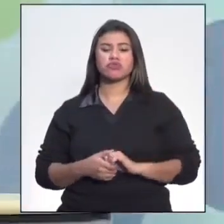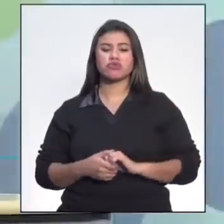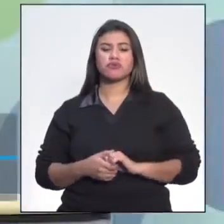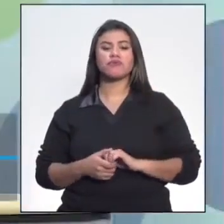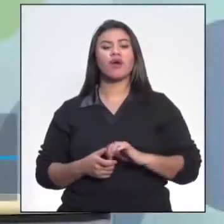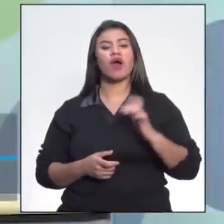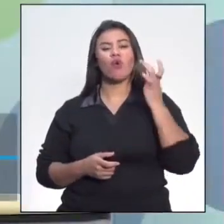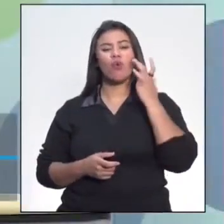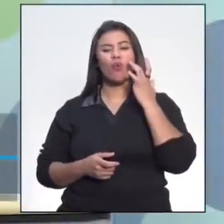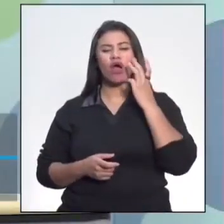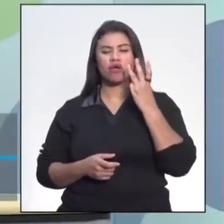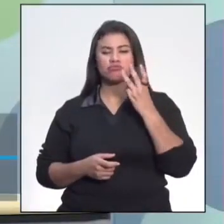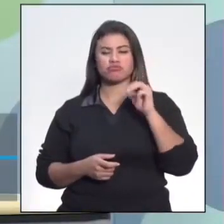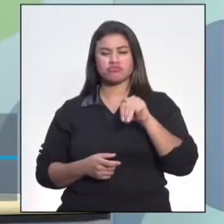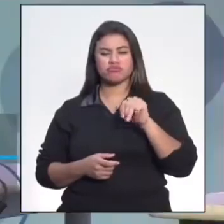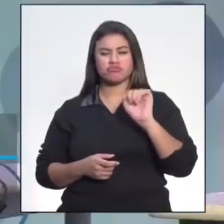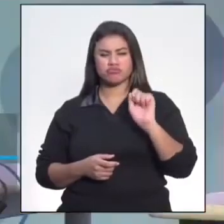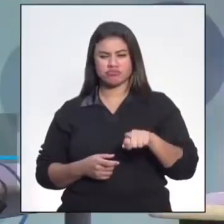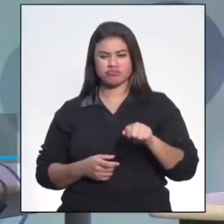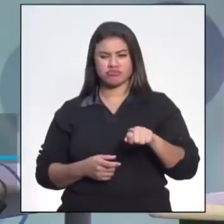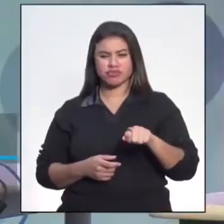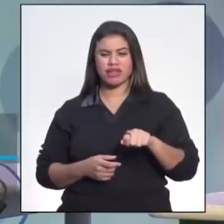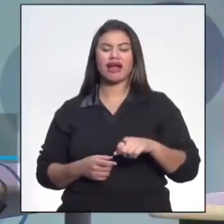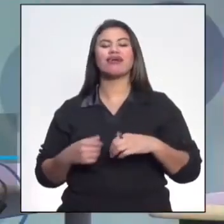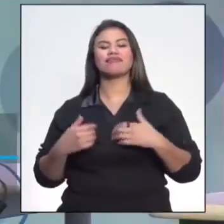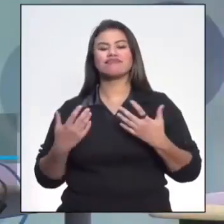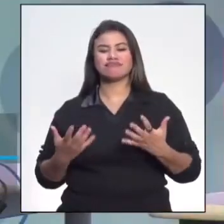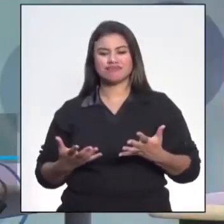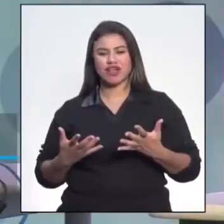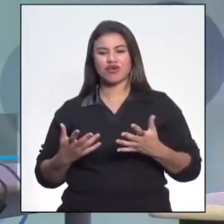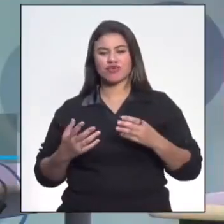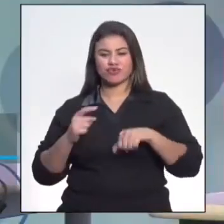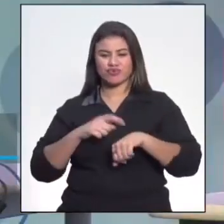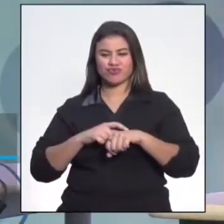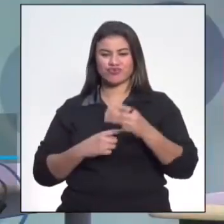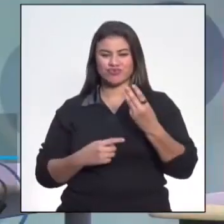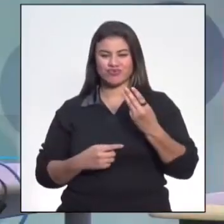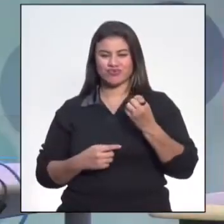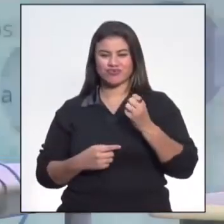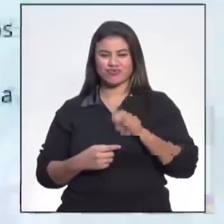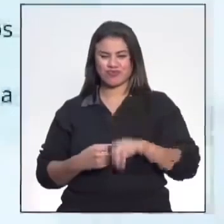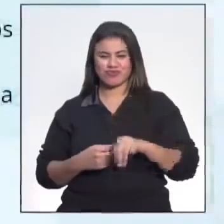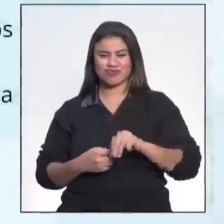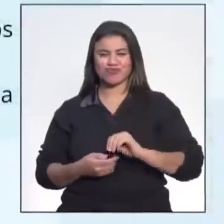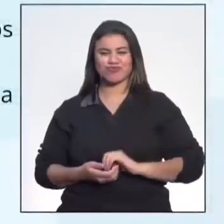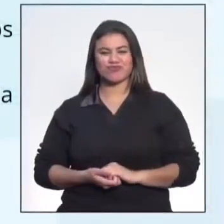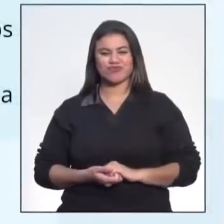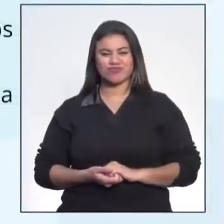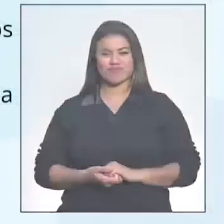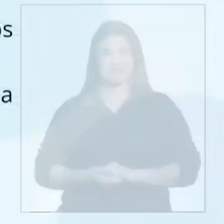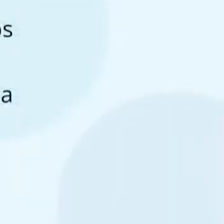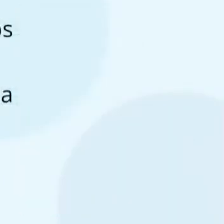Professora Roberta, 3 minutos. Então, a partir de agora, vocês têm 3 minutos. Boa sorte!